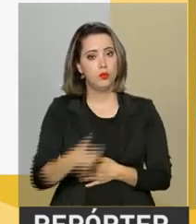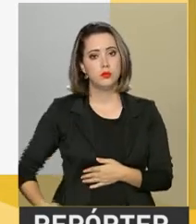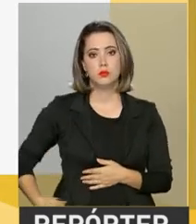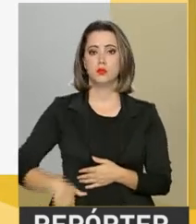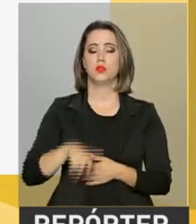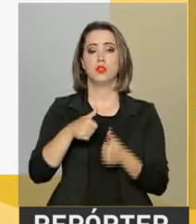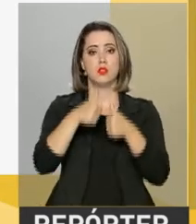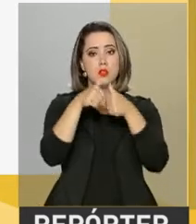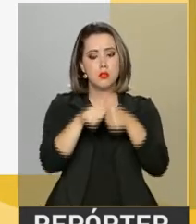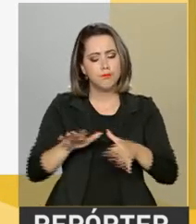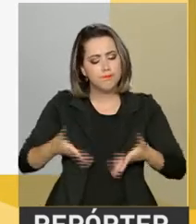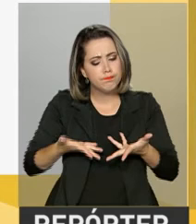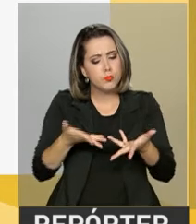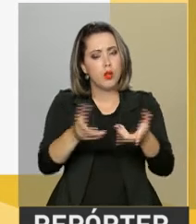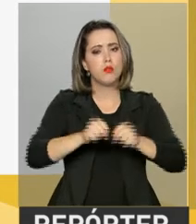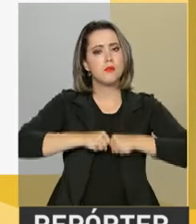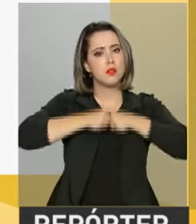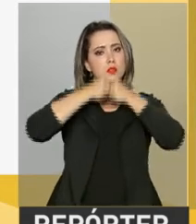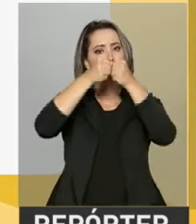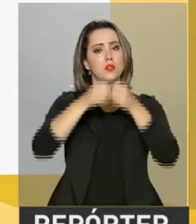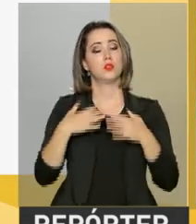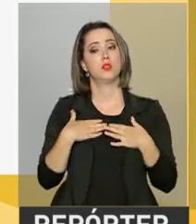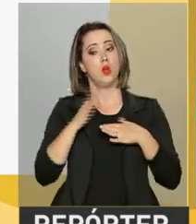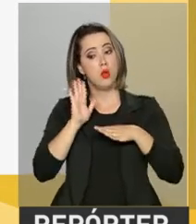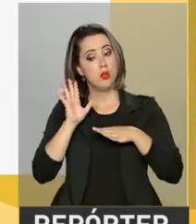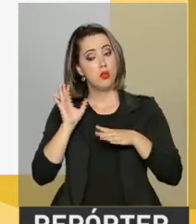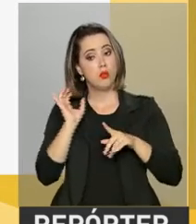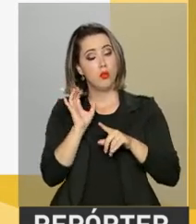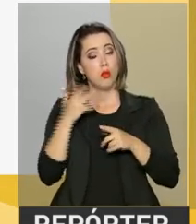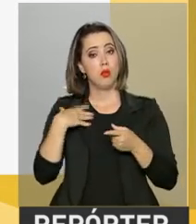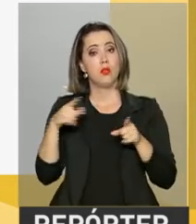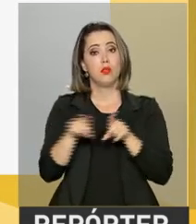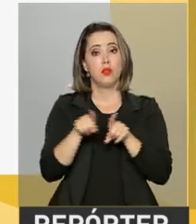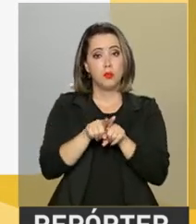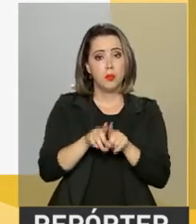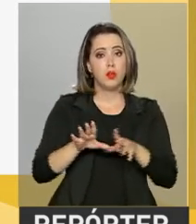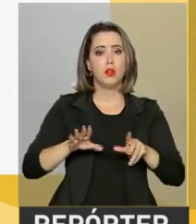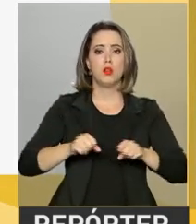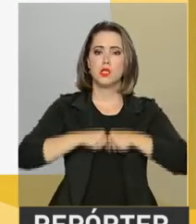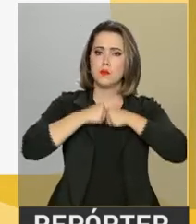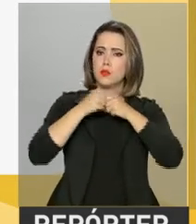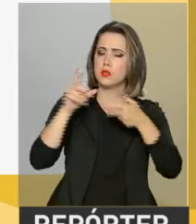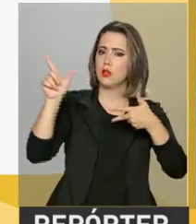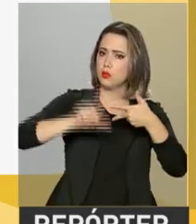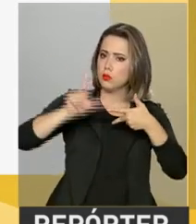mobilizado, o Legislativo, eu mobilizo muito o Legislativo, igualmente o Legislativo mobilizado, para